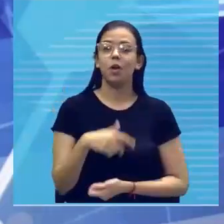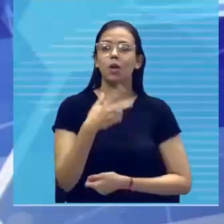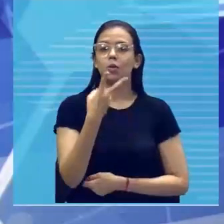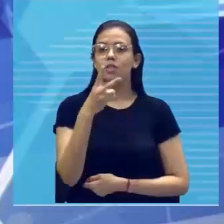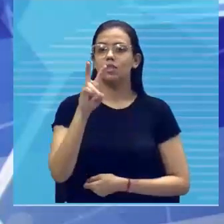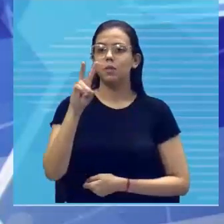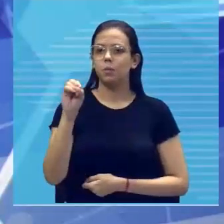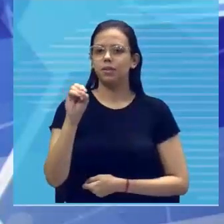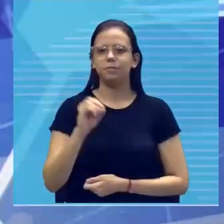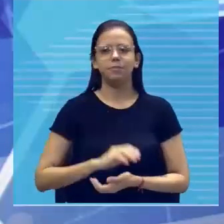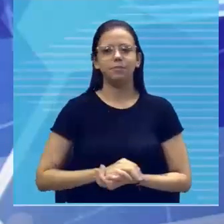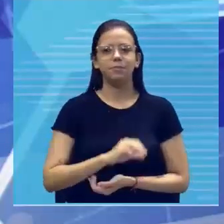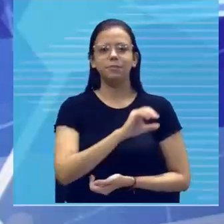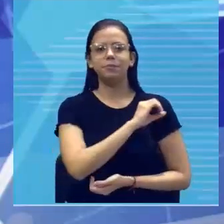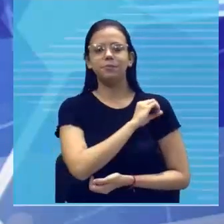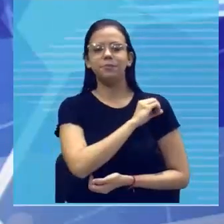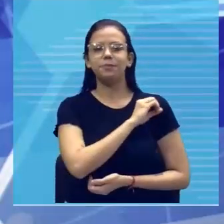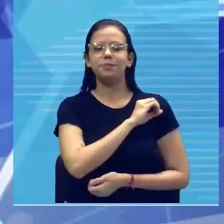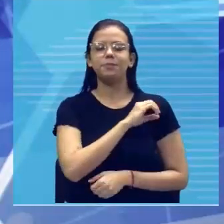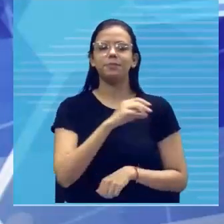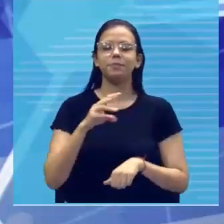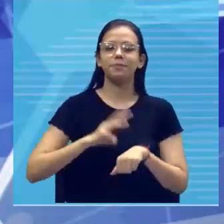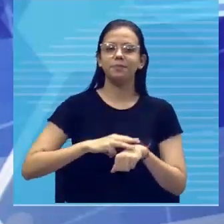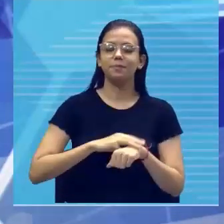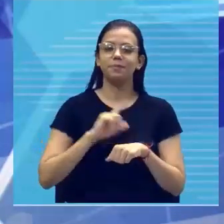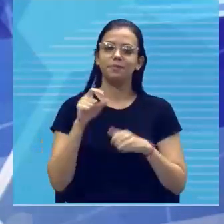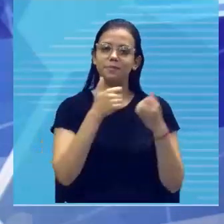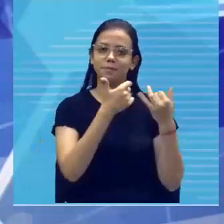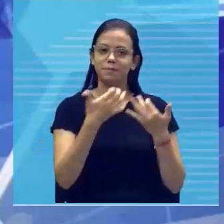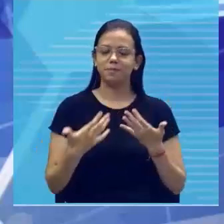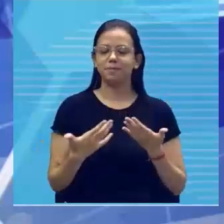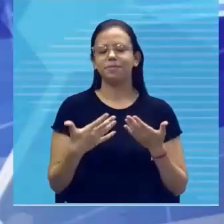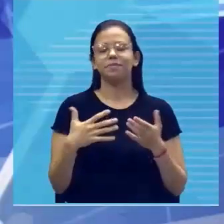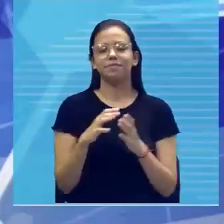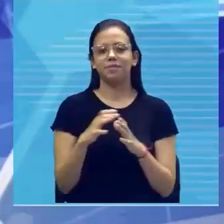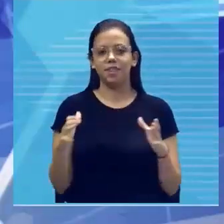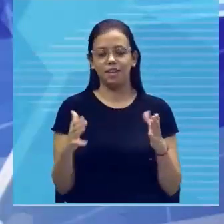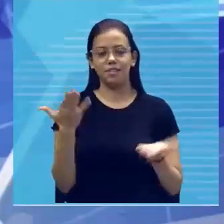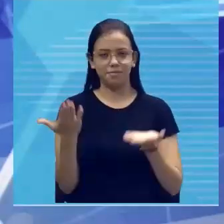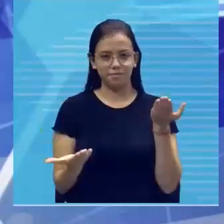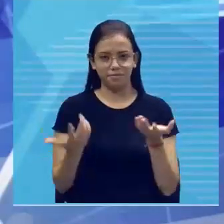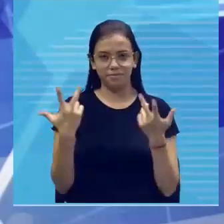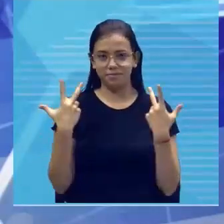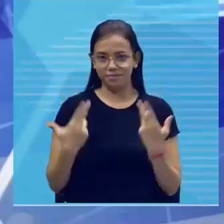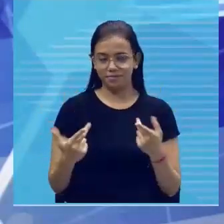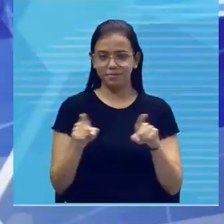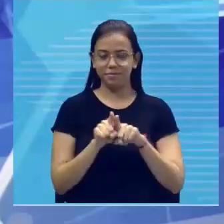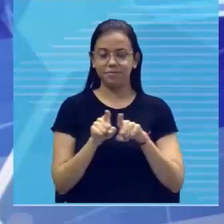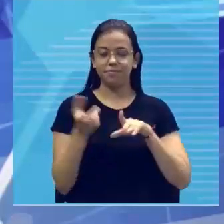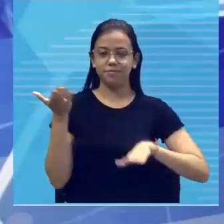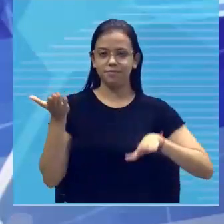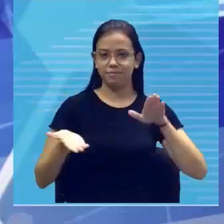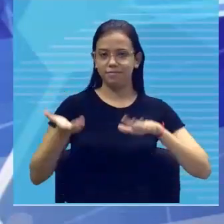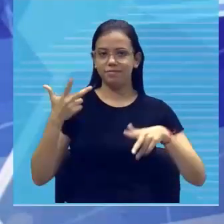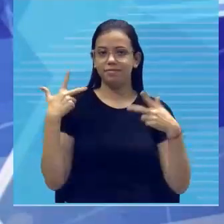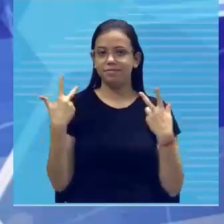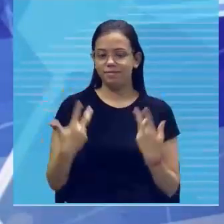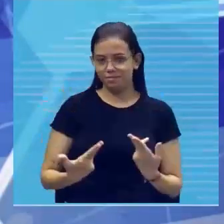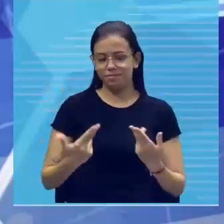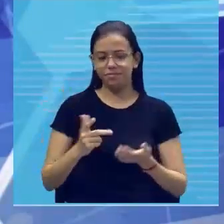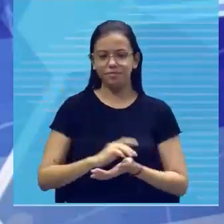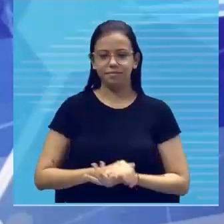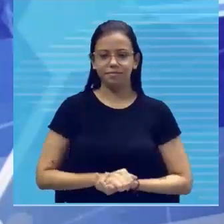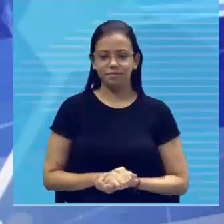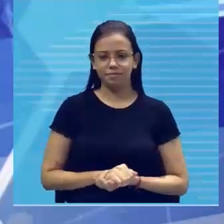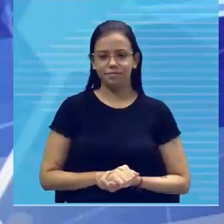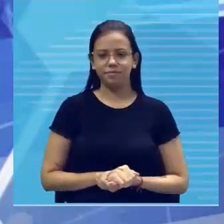nossa oficina de matemática a gente falou de grandezas diretamente proporcionais e inversamente proporcionais